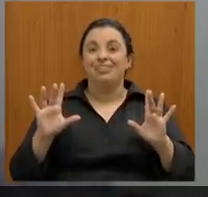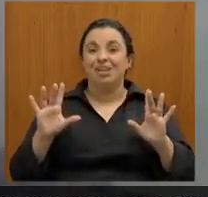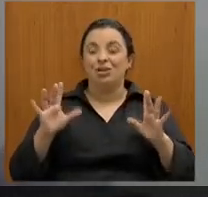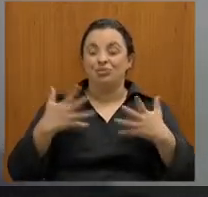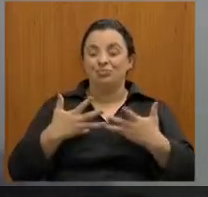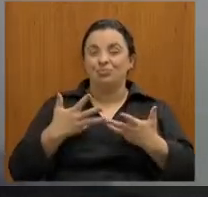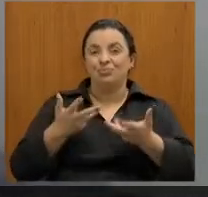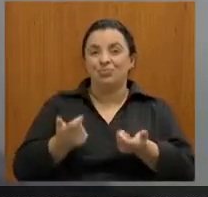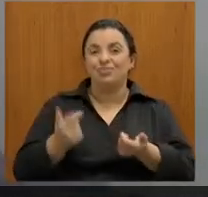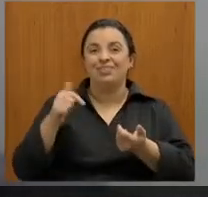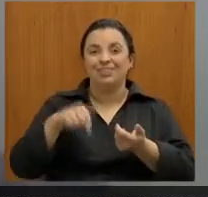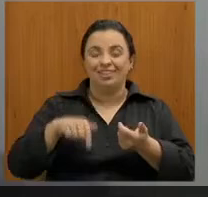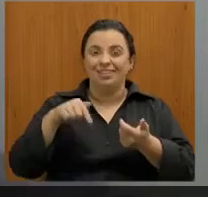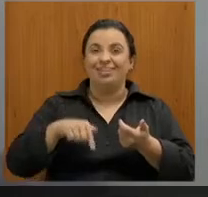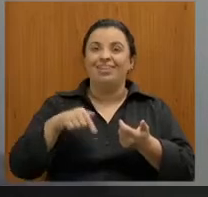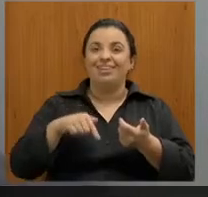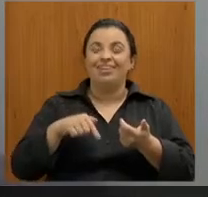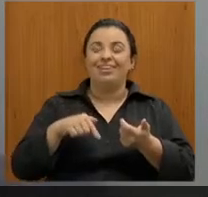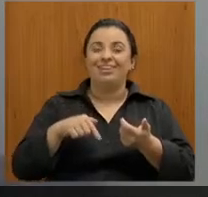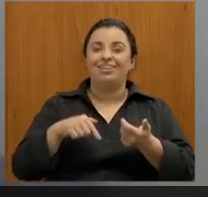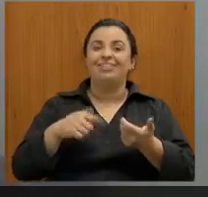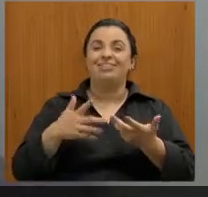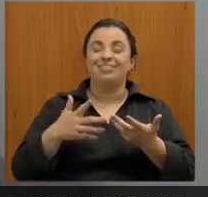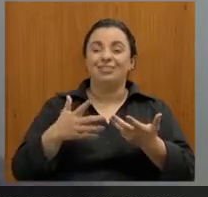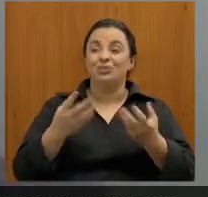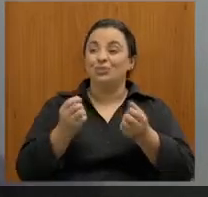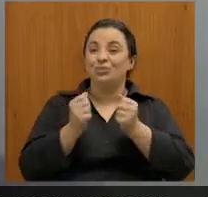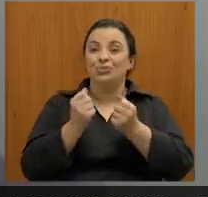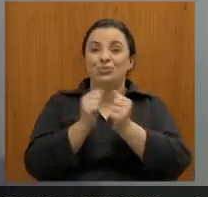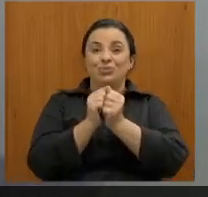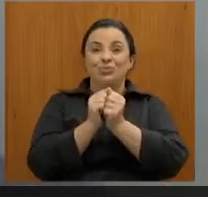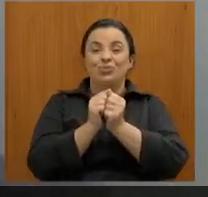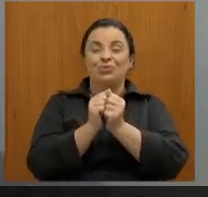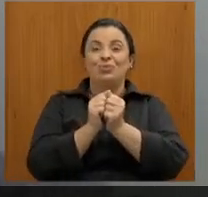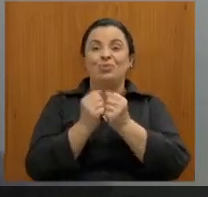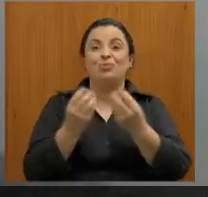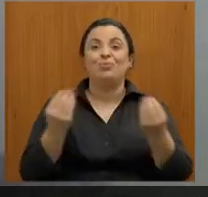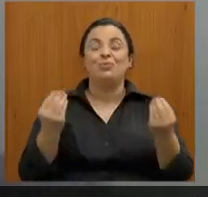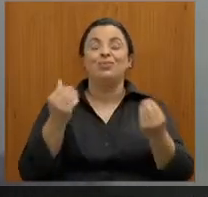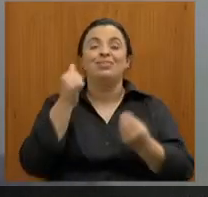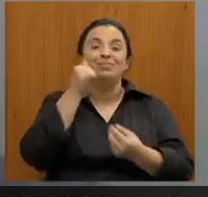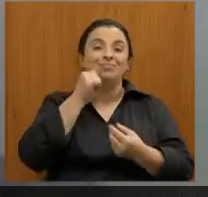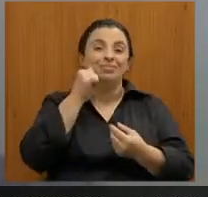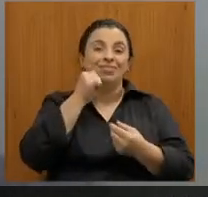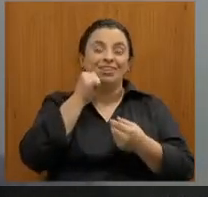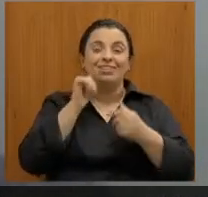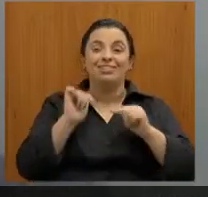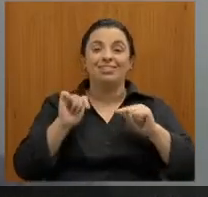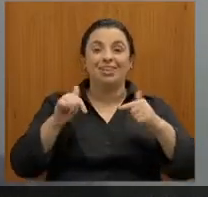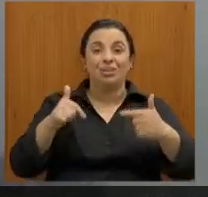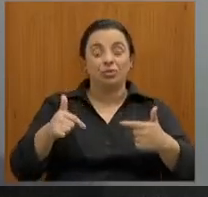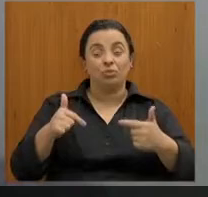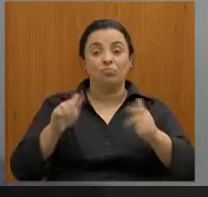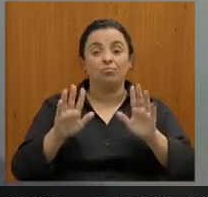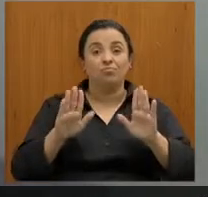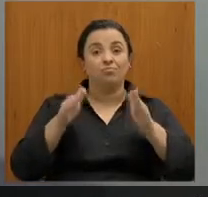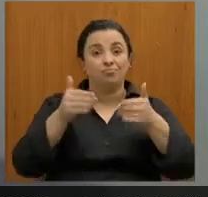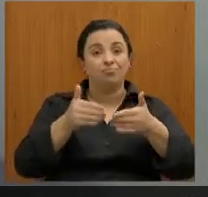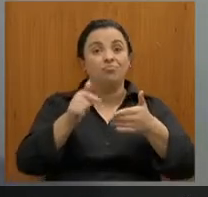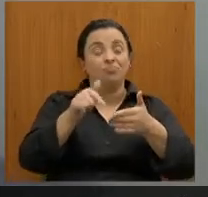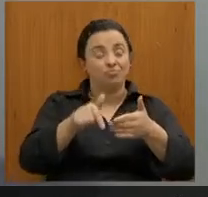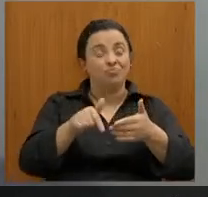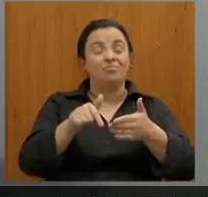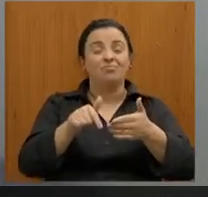convidado estar aqui entre tantas mulheres que atuam em prol de uma causa tão nobre